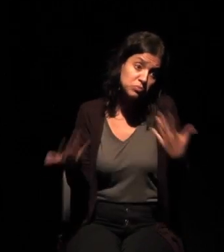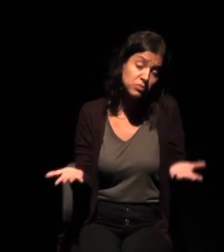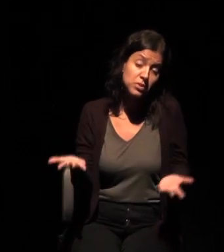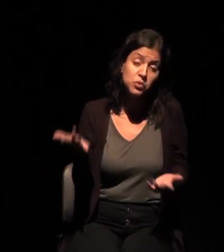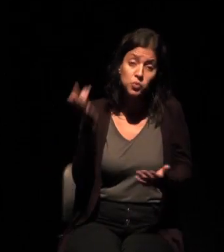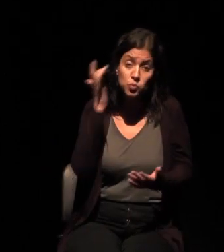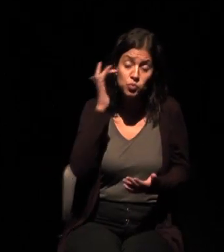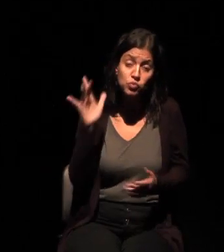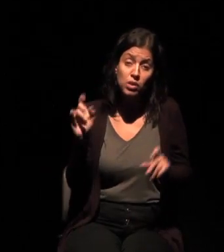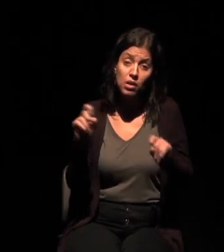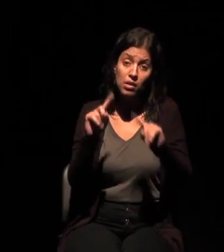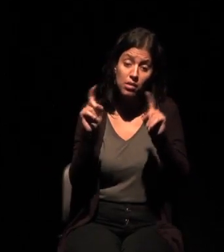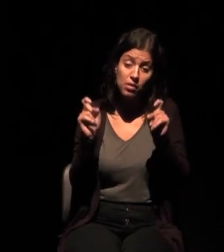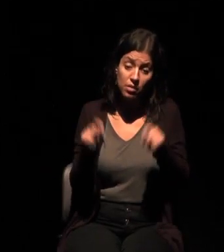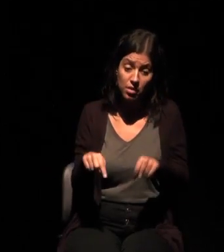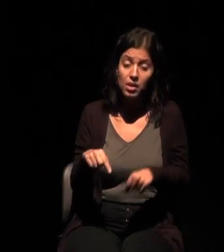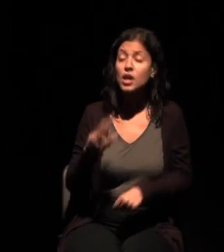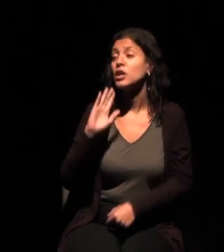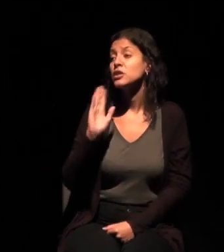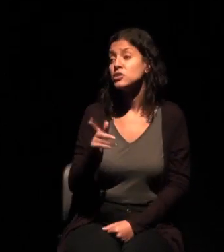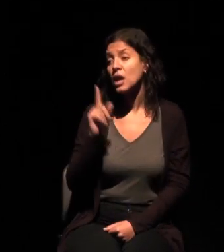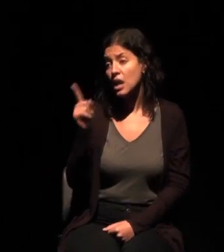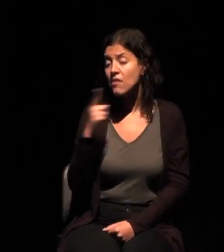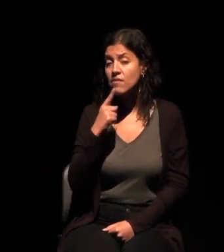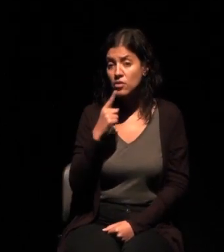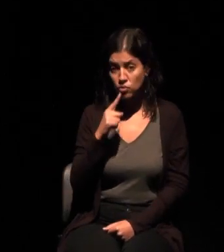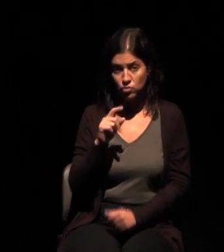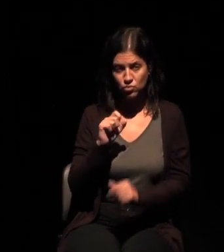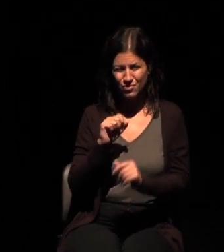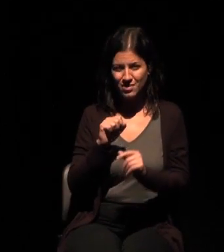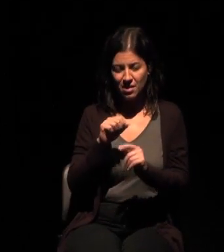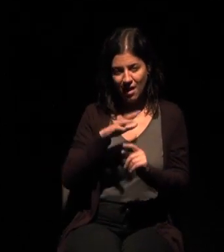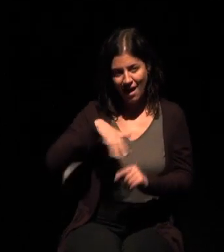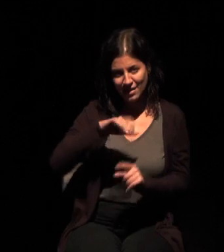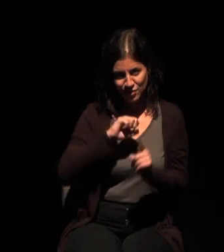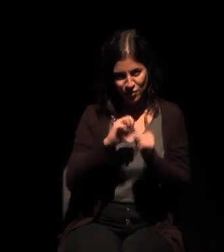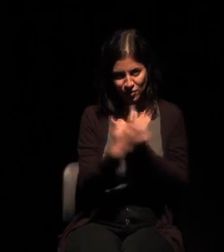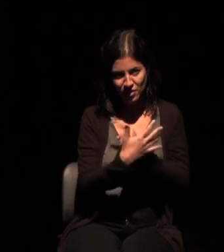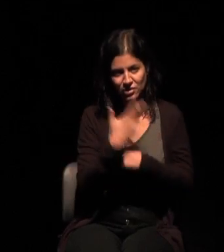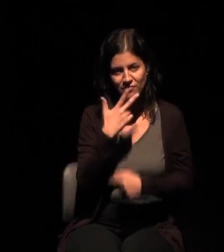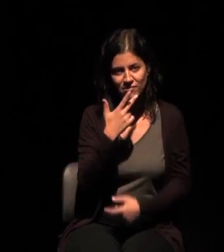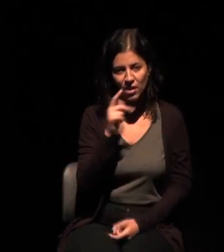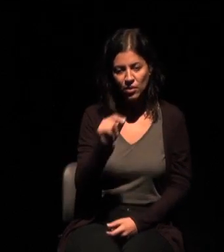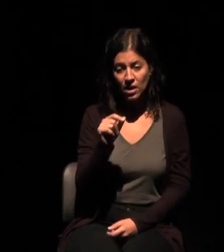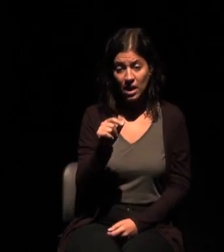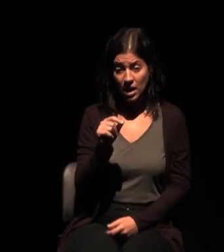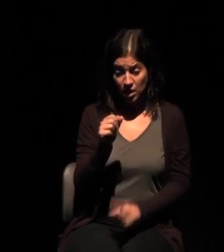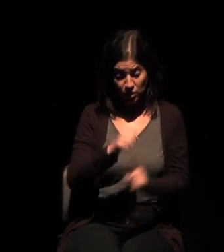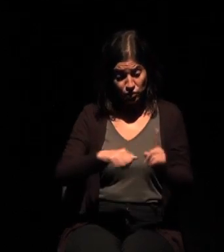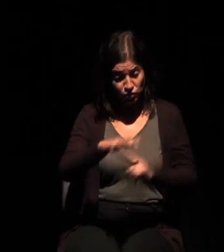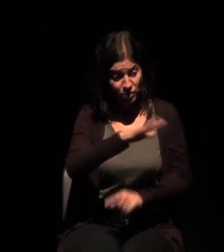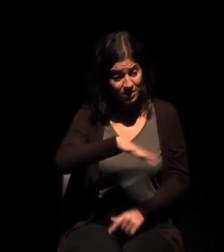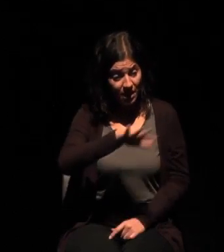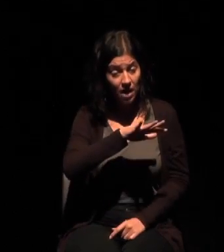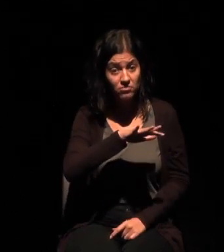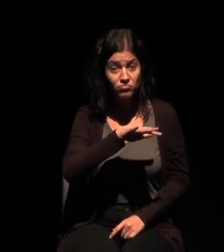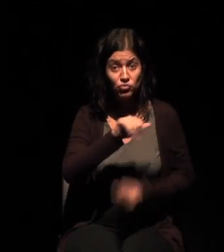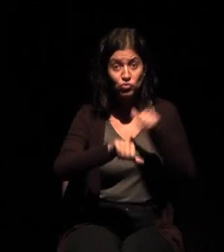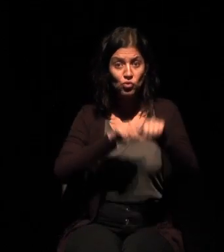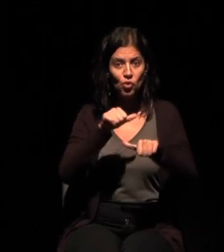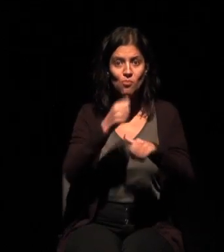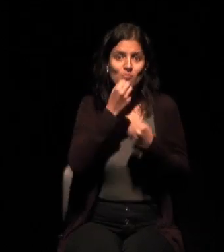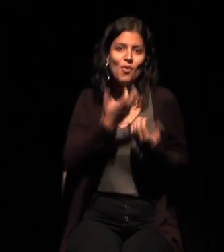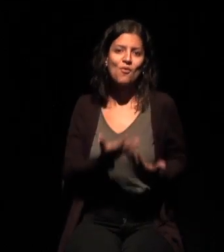no futuro o estágio como nós fizemos em surge antes irá torna-se virtuosa não é muitas vezes pode ser que as